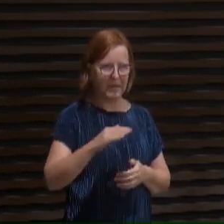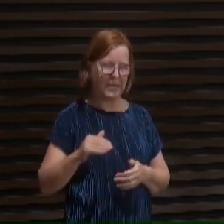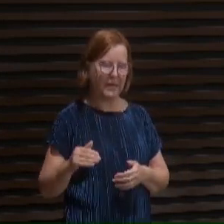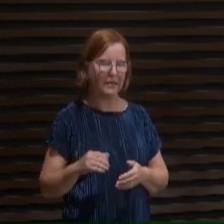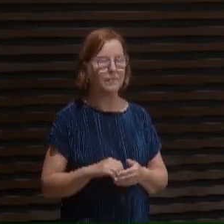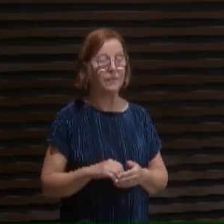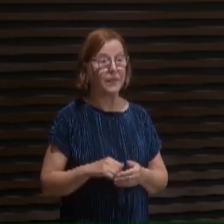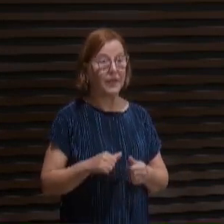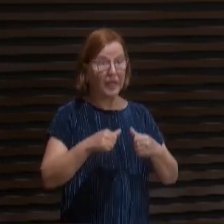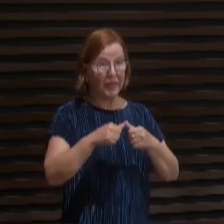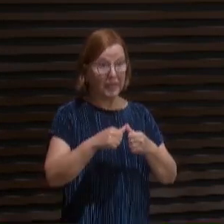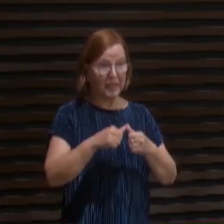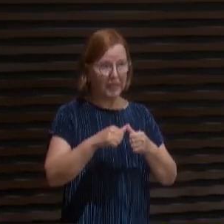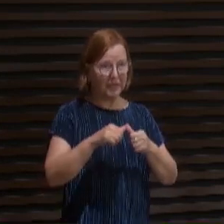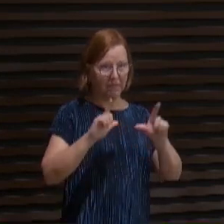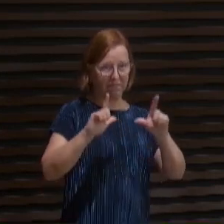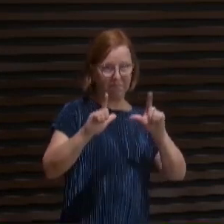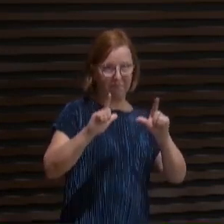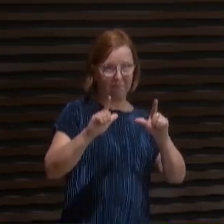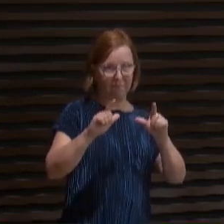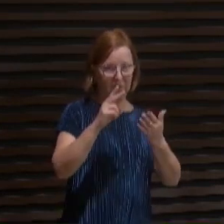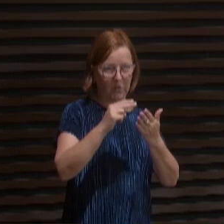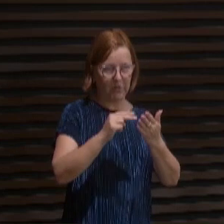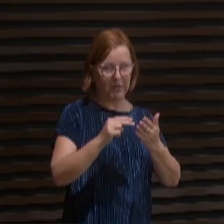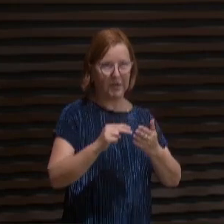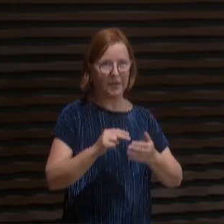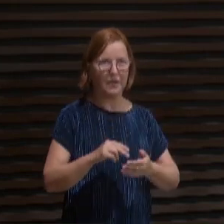Estes desenhos estão invadidos,